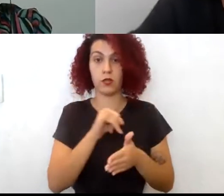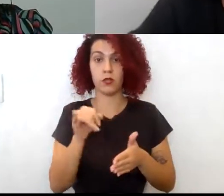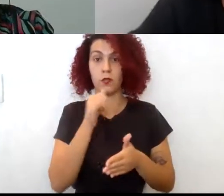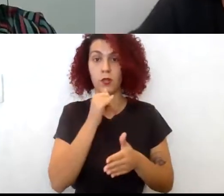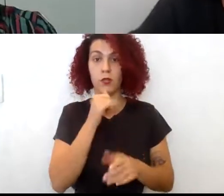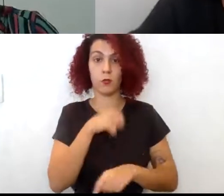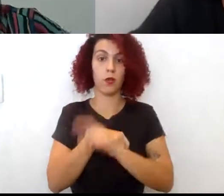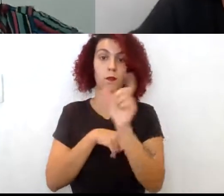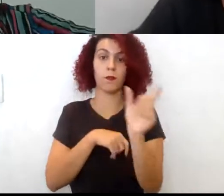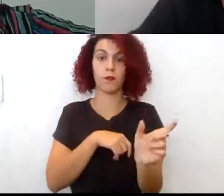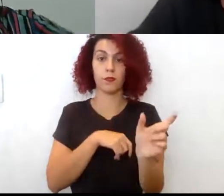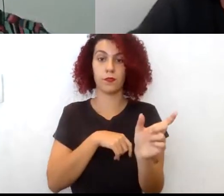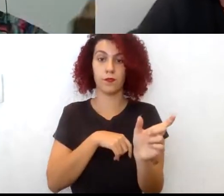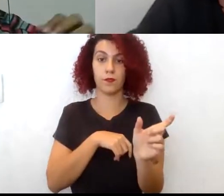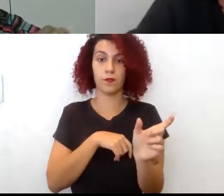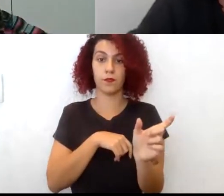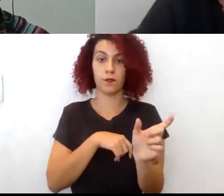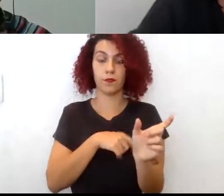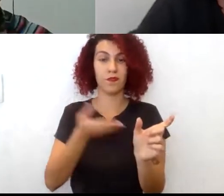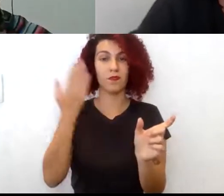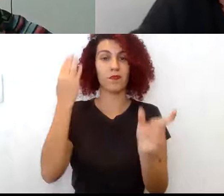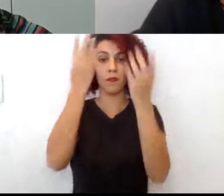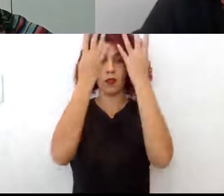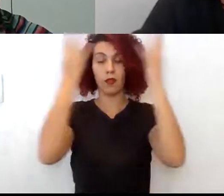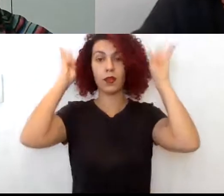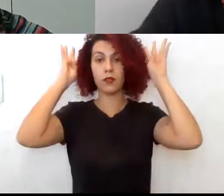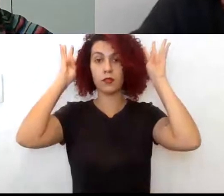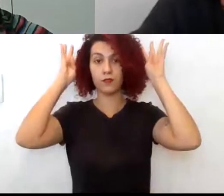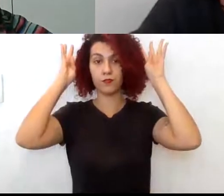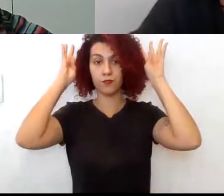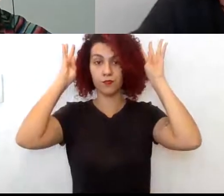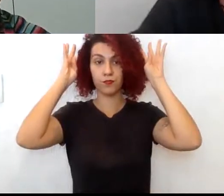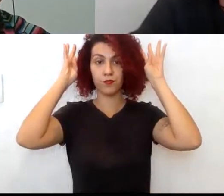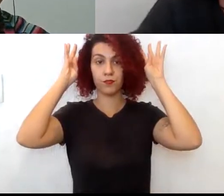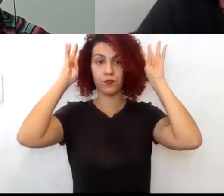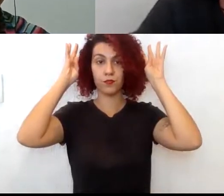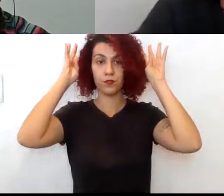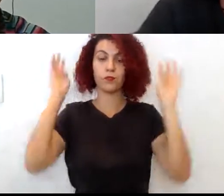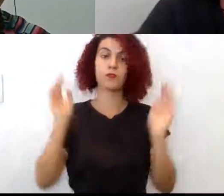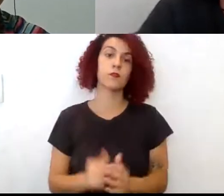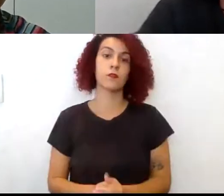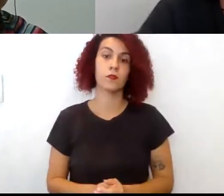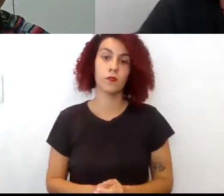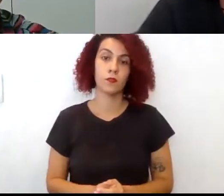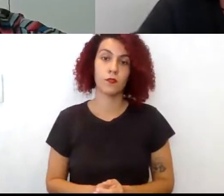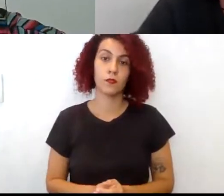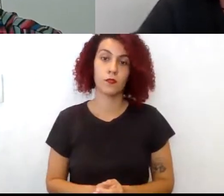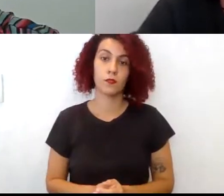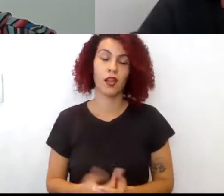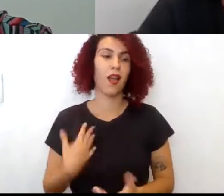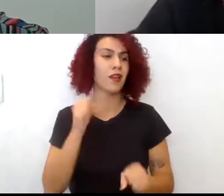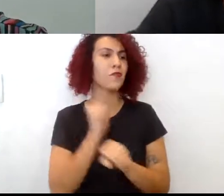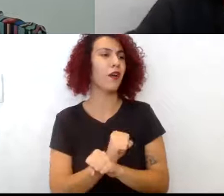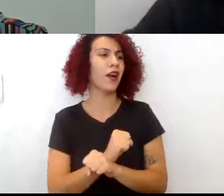etimologia da palavra a gente vai para falar de grego é cada vez mais eu faço o convite que é o seguinte e vamos parar de falar dos